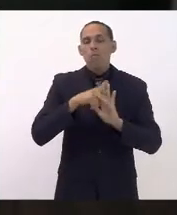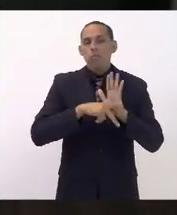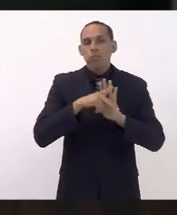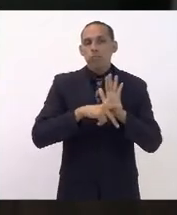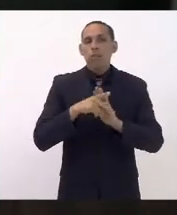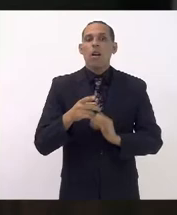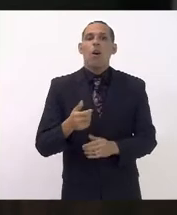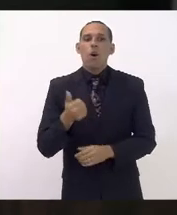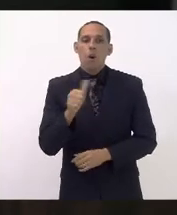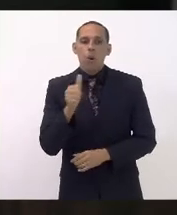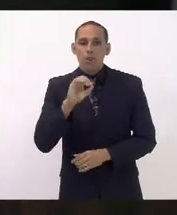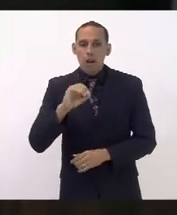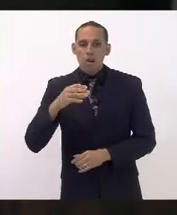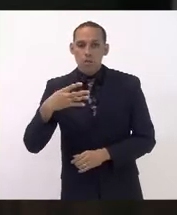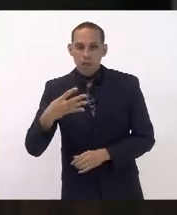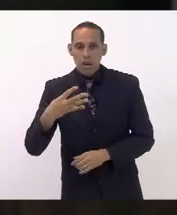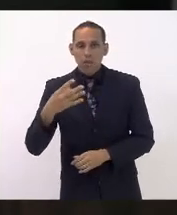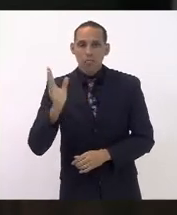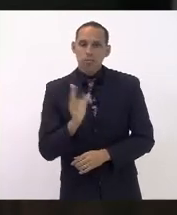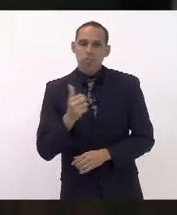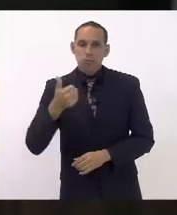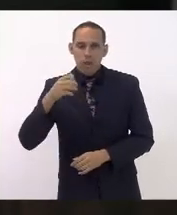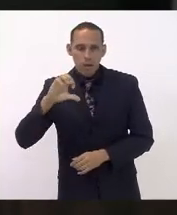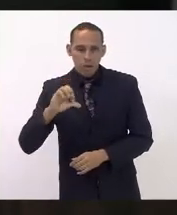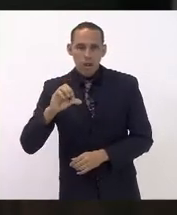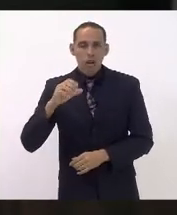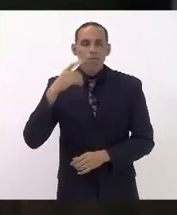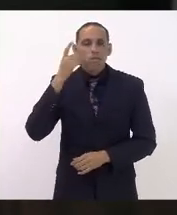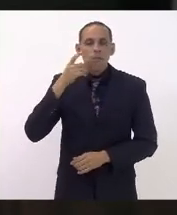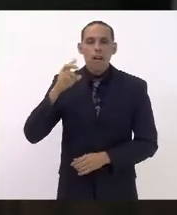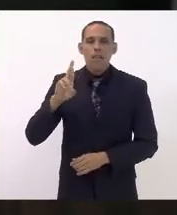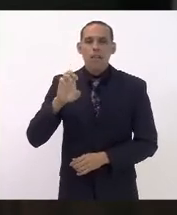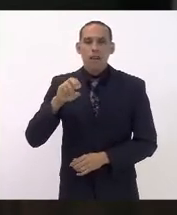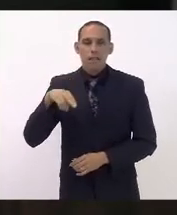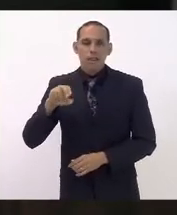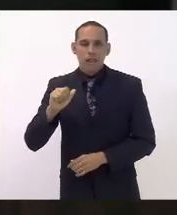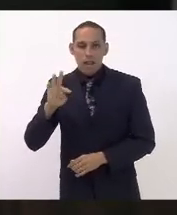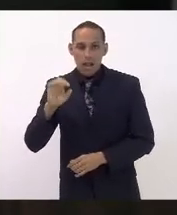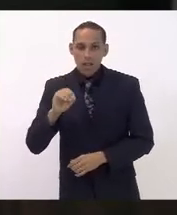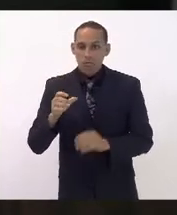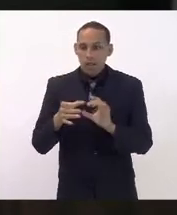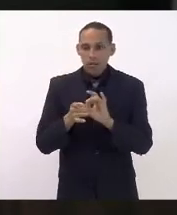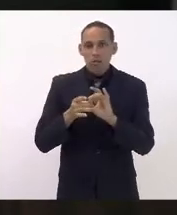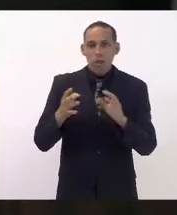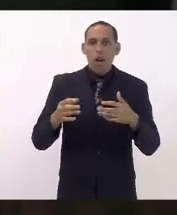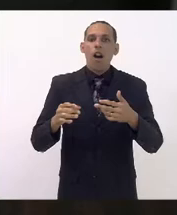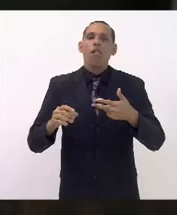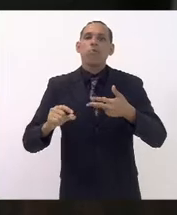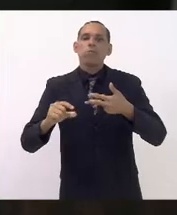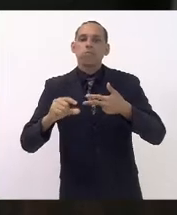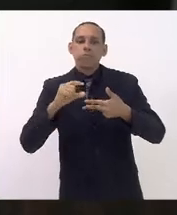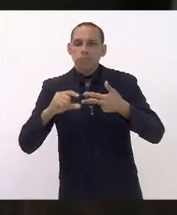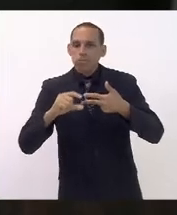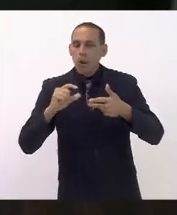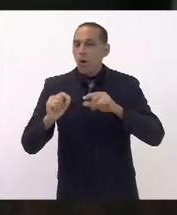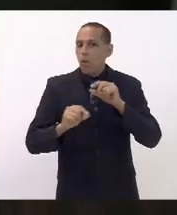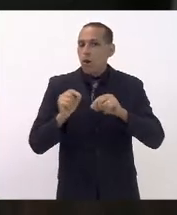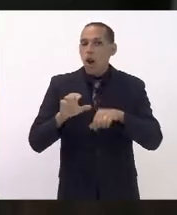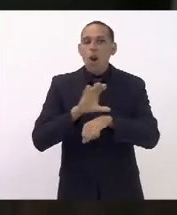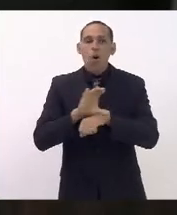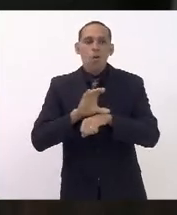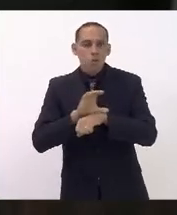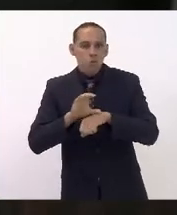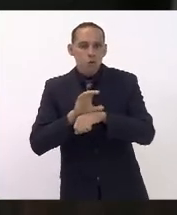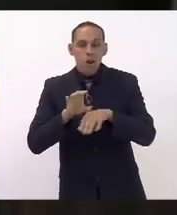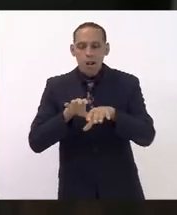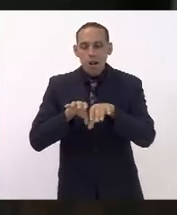de autoria do deputado Renato Zaca, que autoriza o Poder Executivo a incluir no curso de formação dos agentes de segurança pública do Estado do Rio de